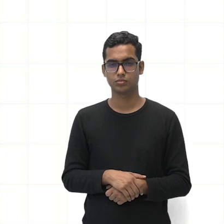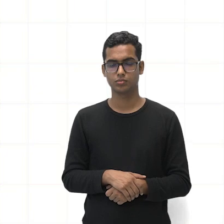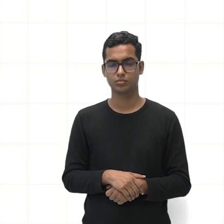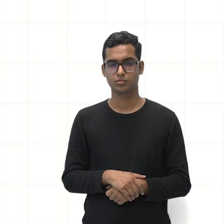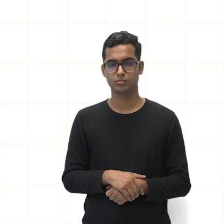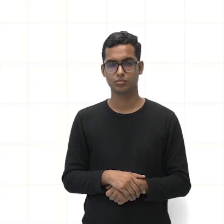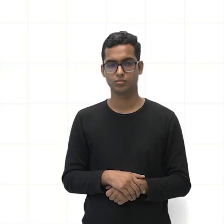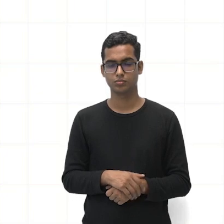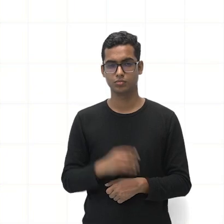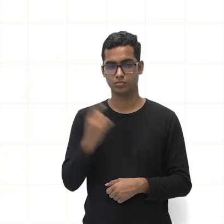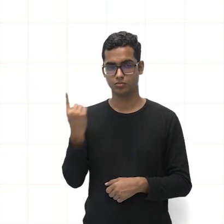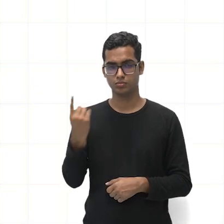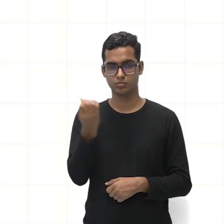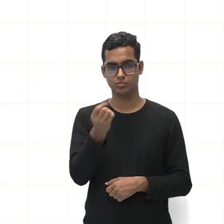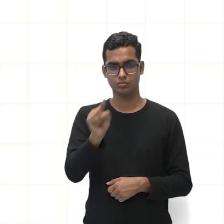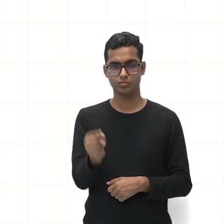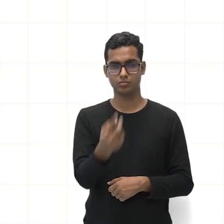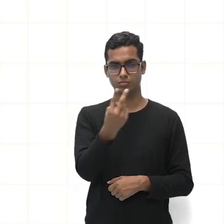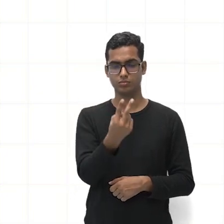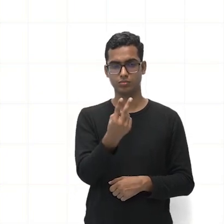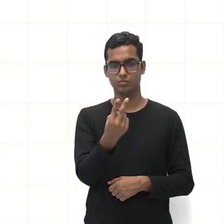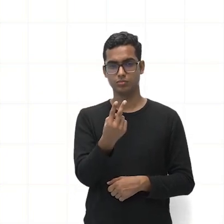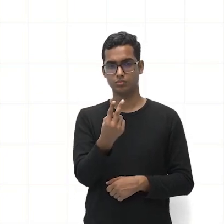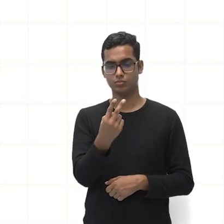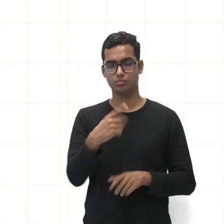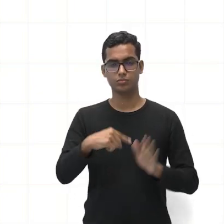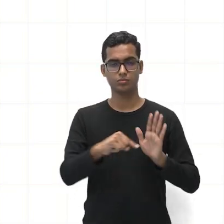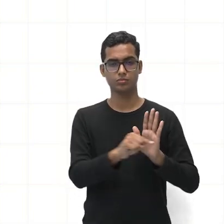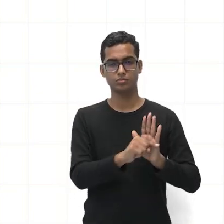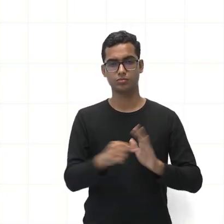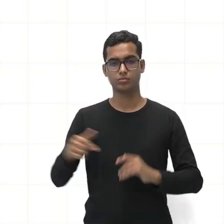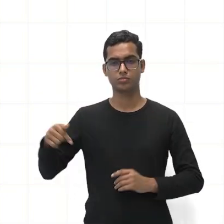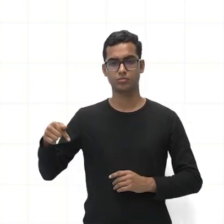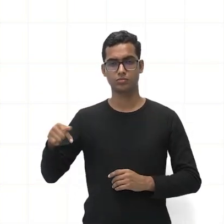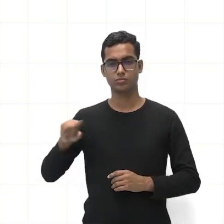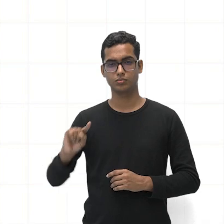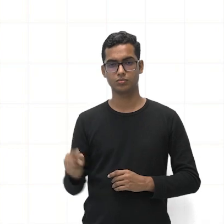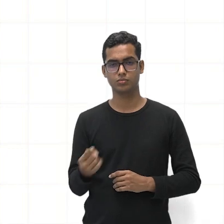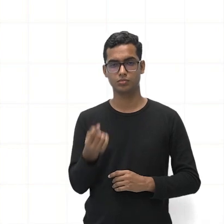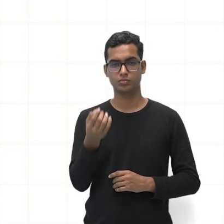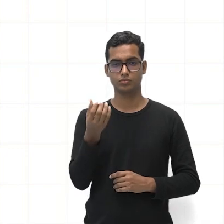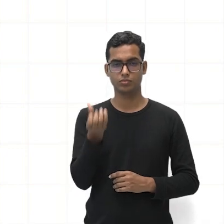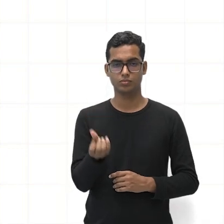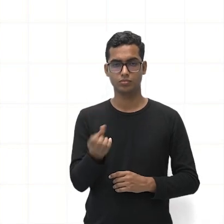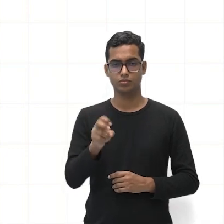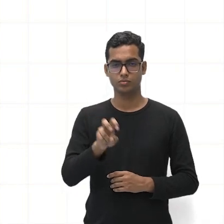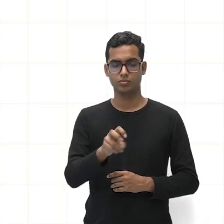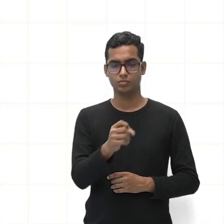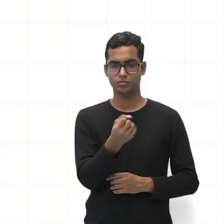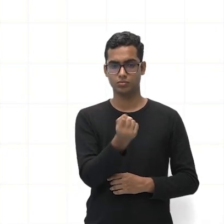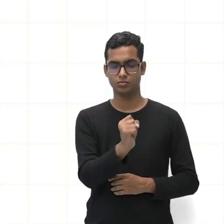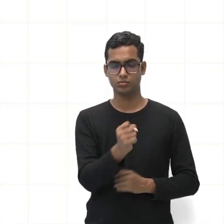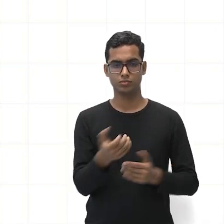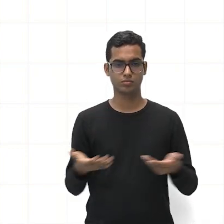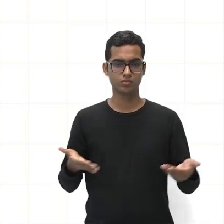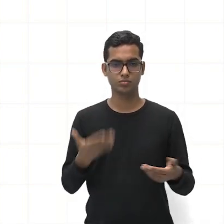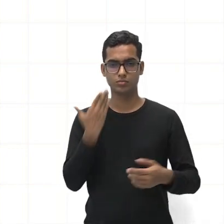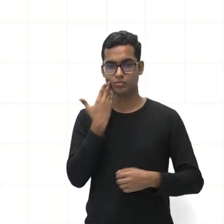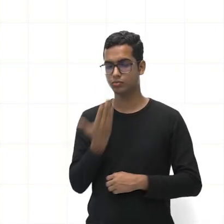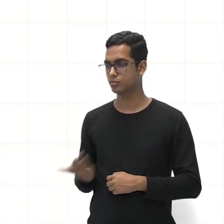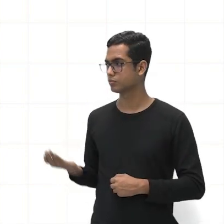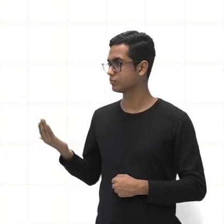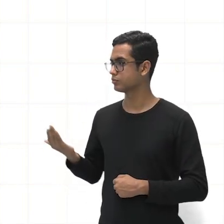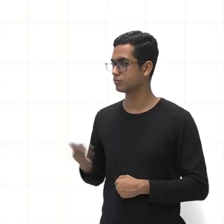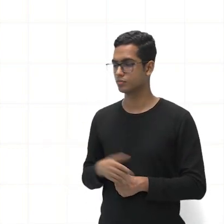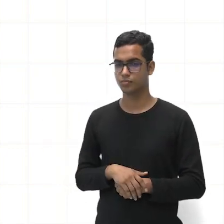7,658. Então, qual é o primeiro procedimento que nós vamos fazer aqui? Vamos pegar e acrescentar aqui, né, os